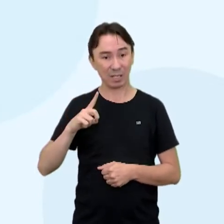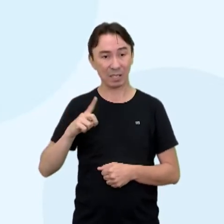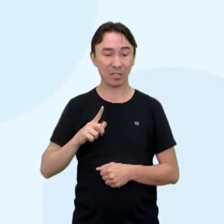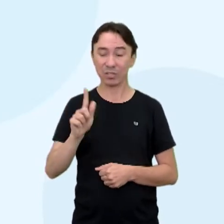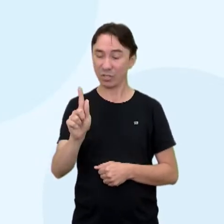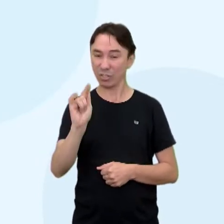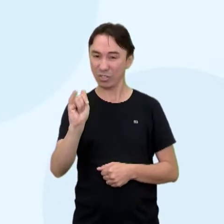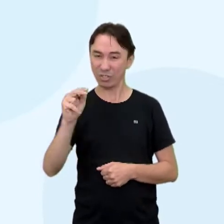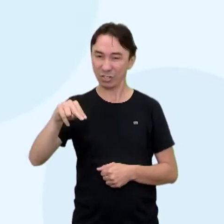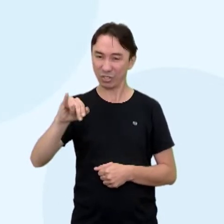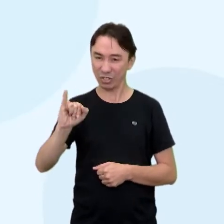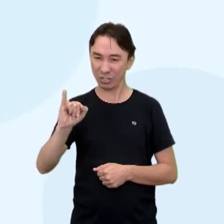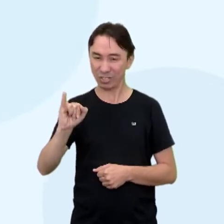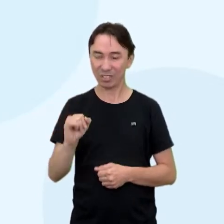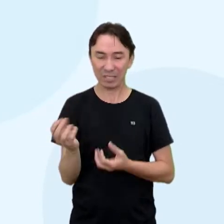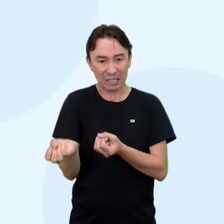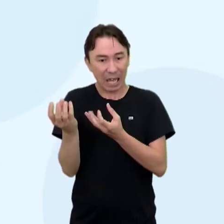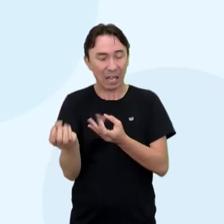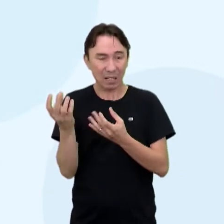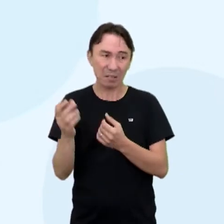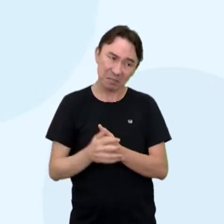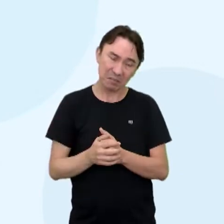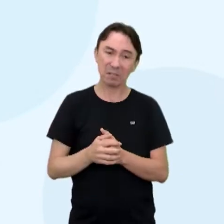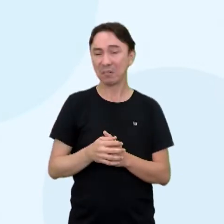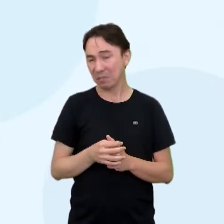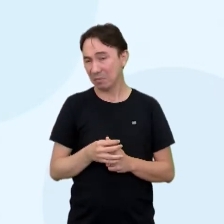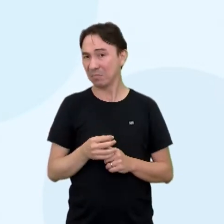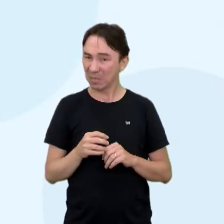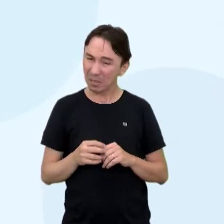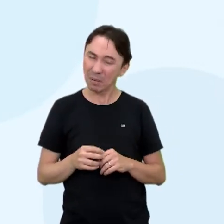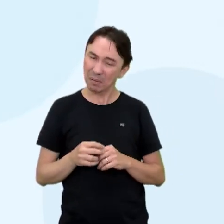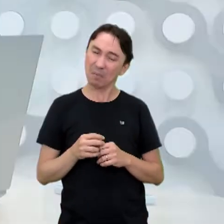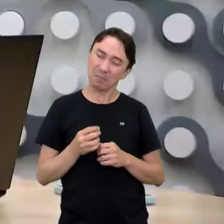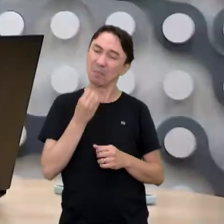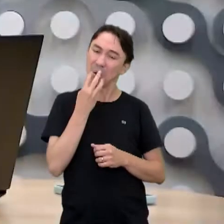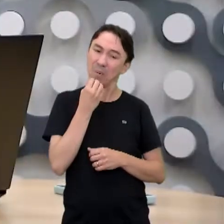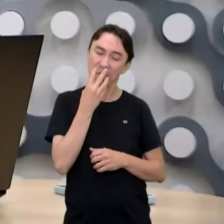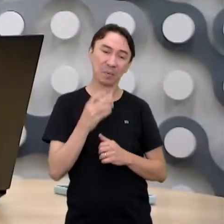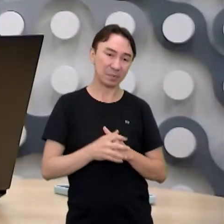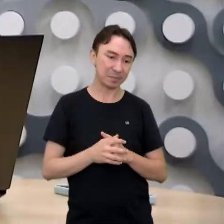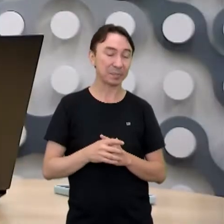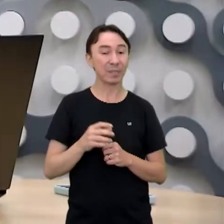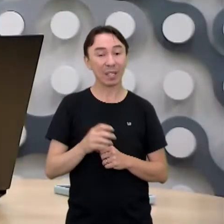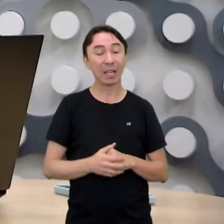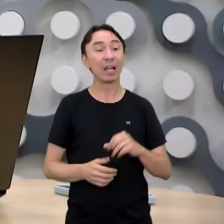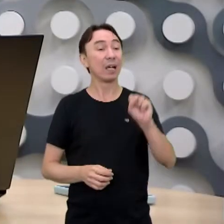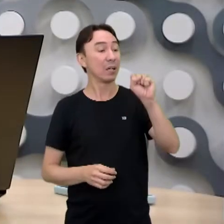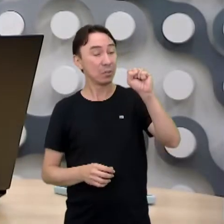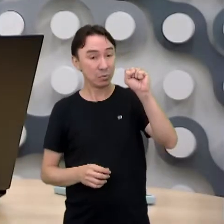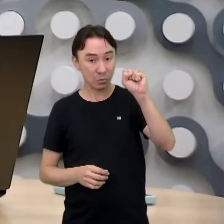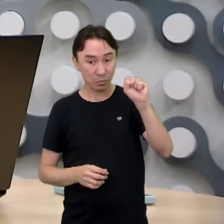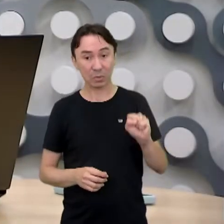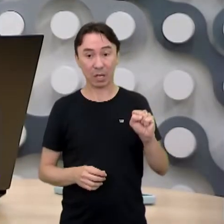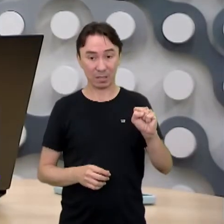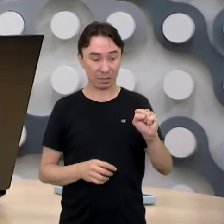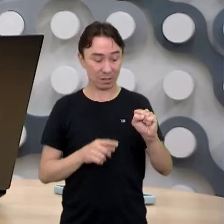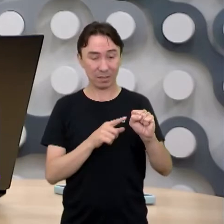aí de todas as regiões brasileiras. E a região Sudeste tem aí, apesar aí da sua riqueza, a